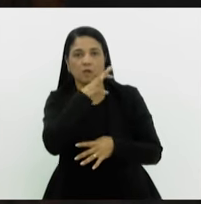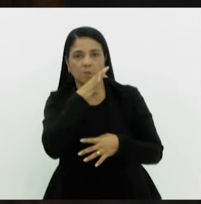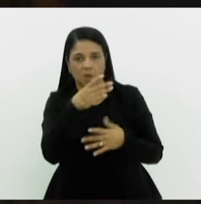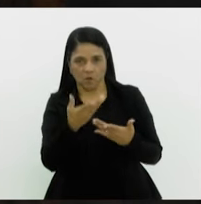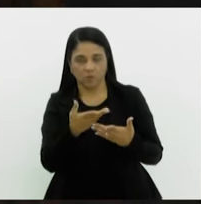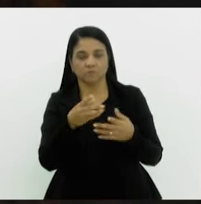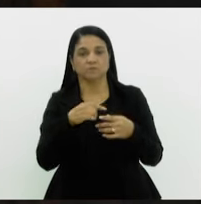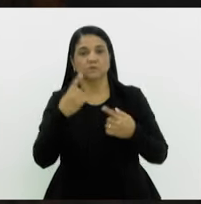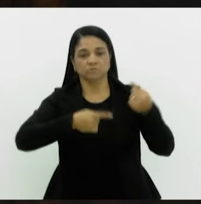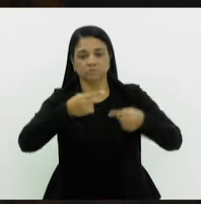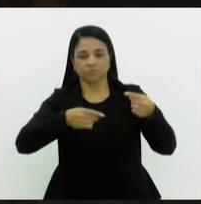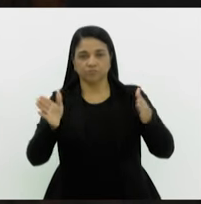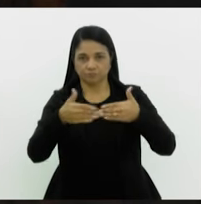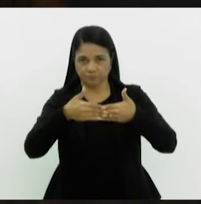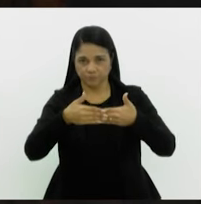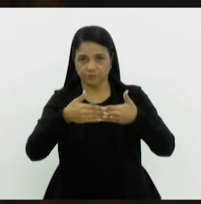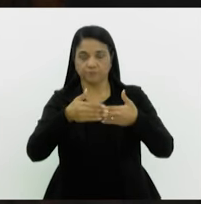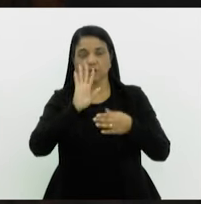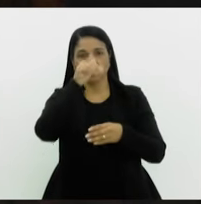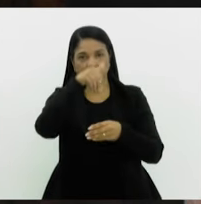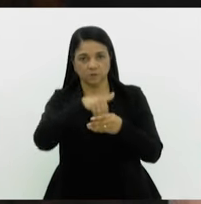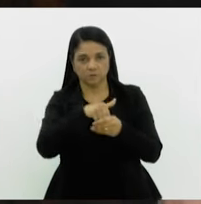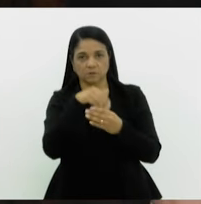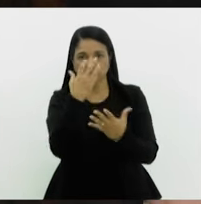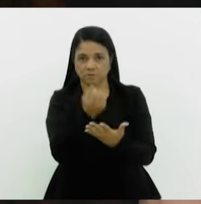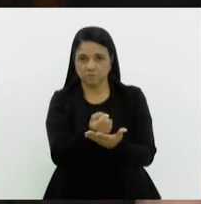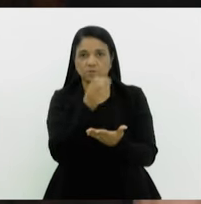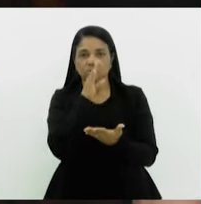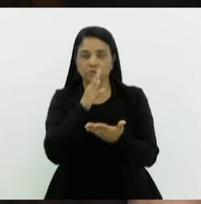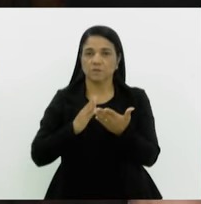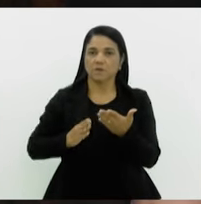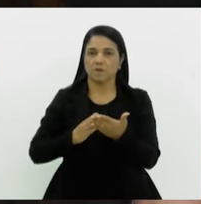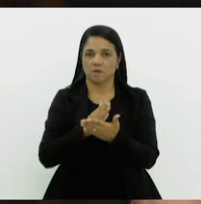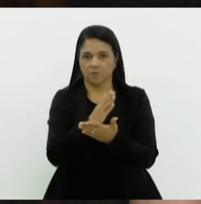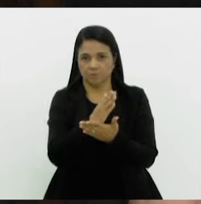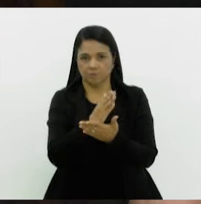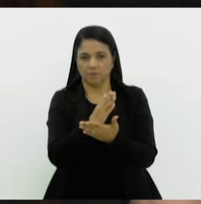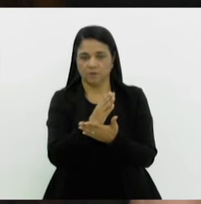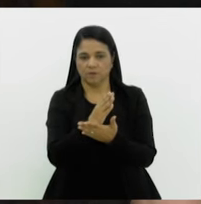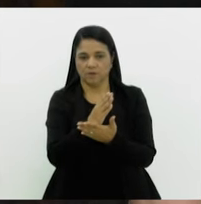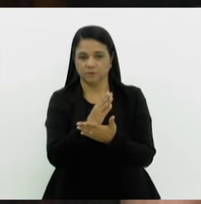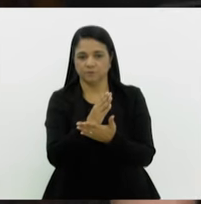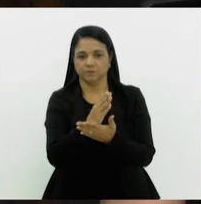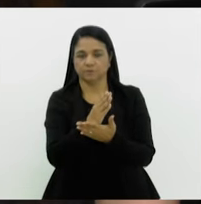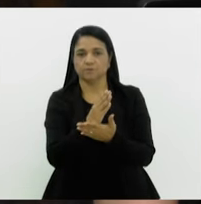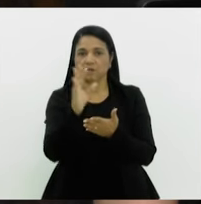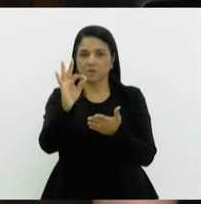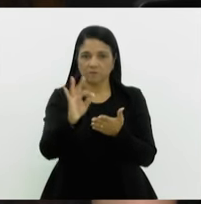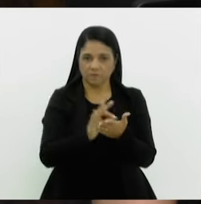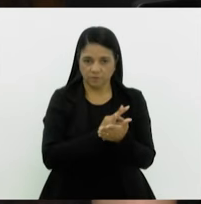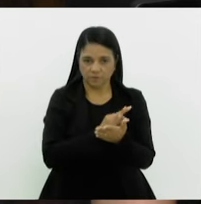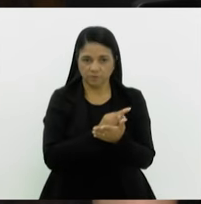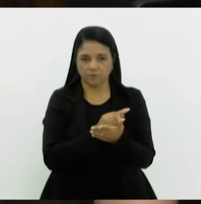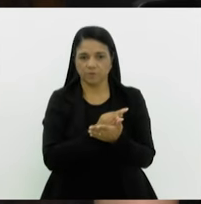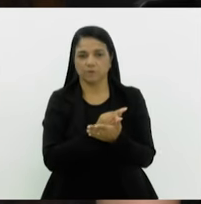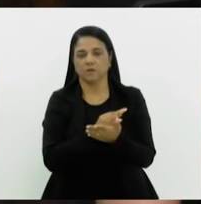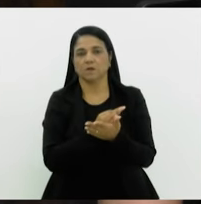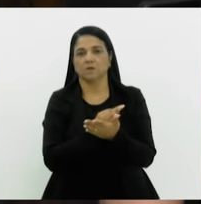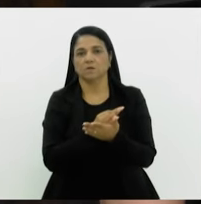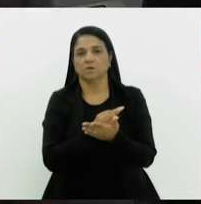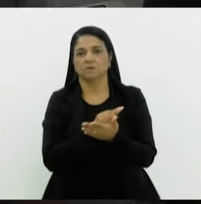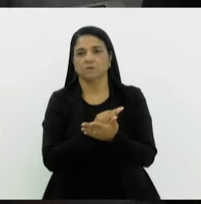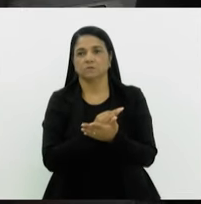discutir, encerrada a discussão. Em votação, os senhores que aprovam, permaneçam como estão. Aprovado, vai autógrafo.